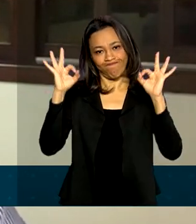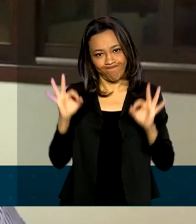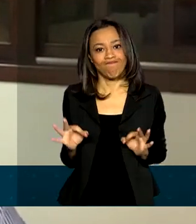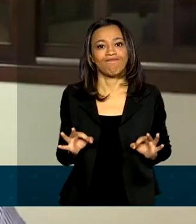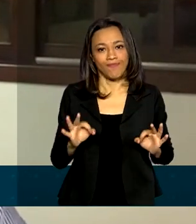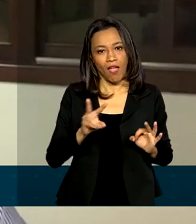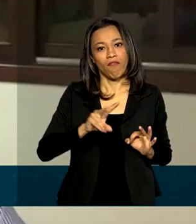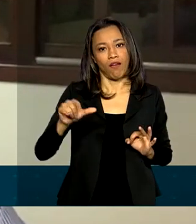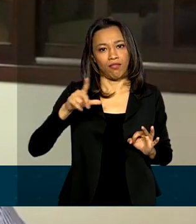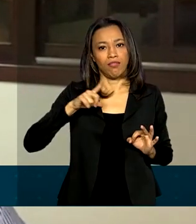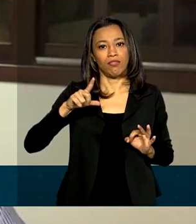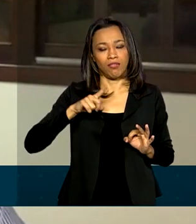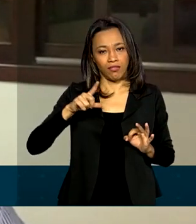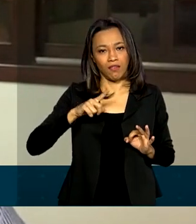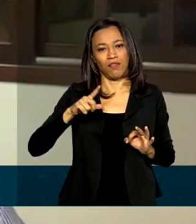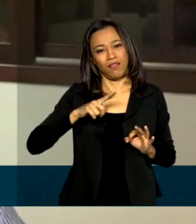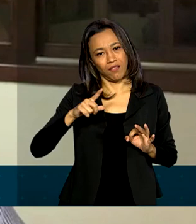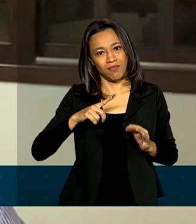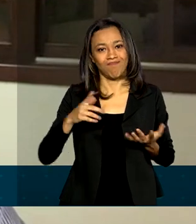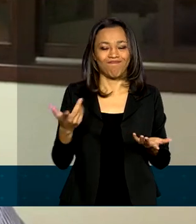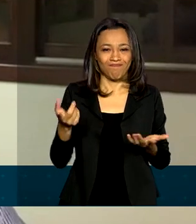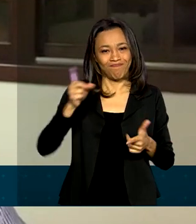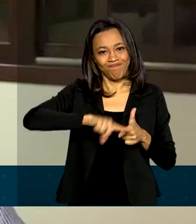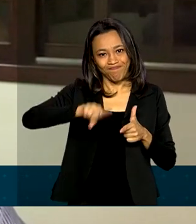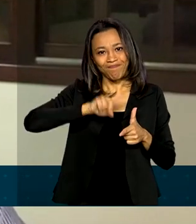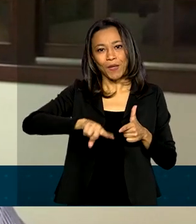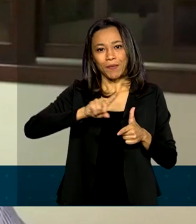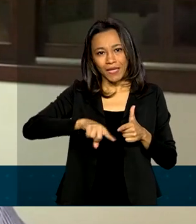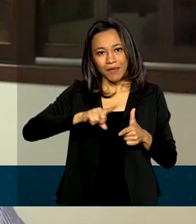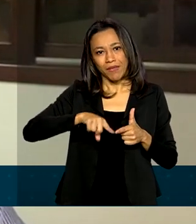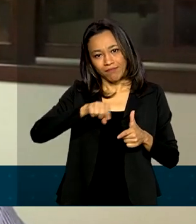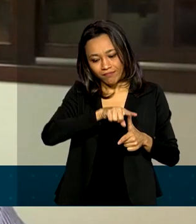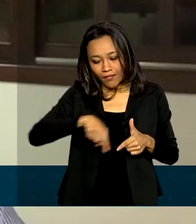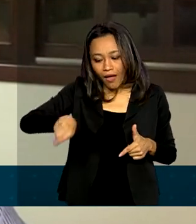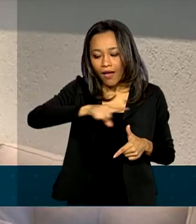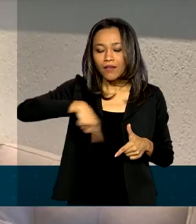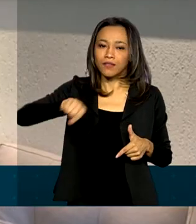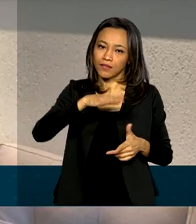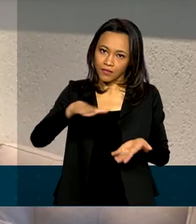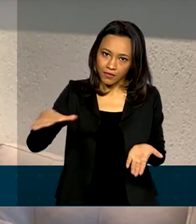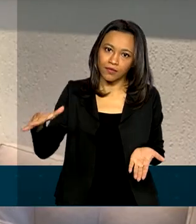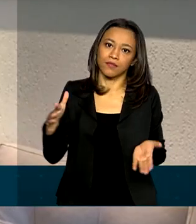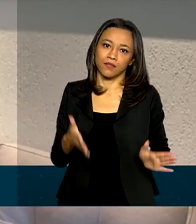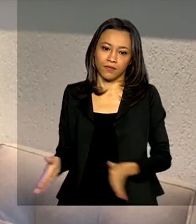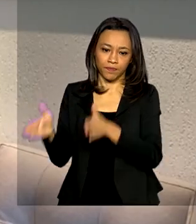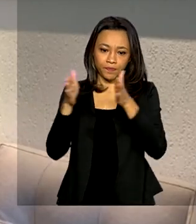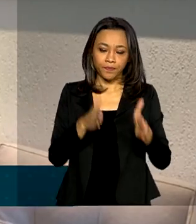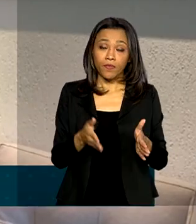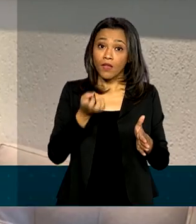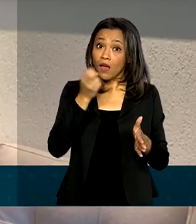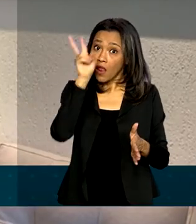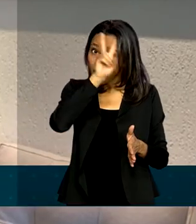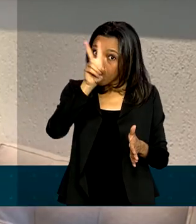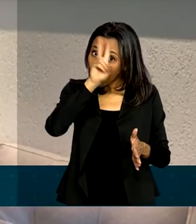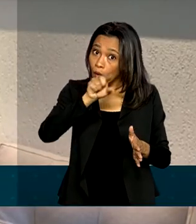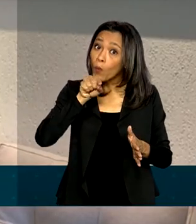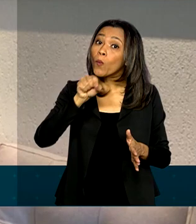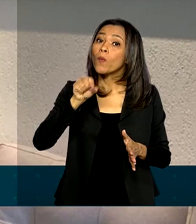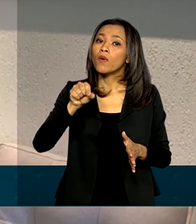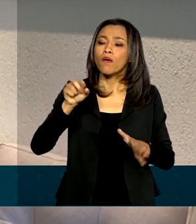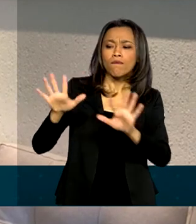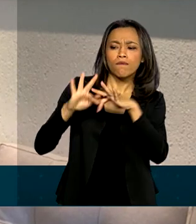ter alguns desfechos que não são favoráveis na evolução destas crianças com infecção. É bom lembrar que a família tem um